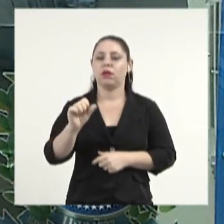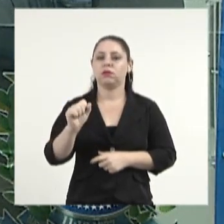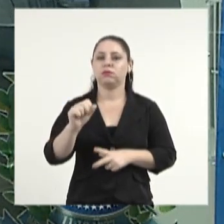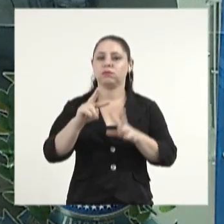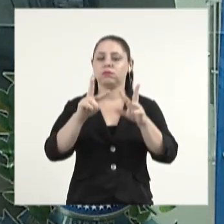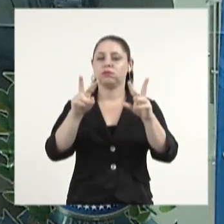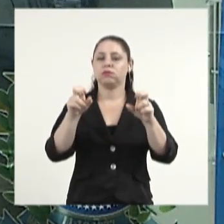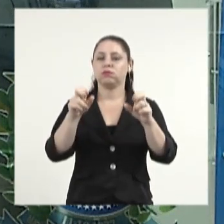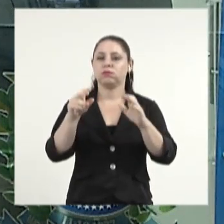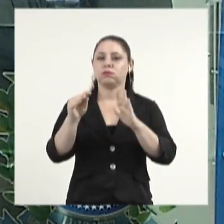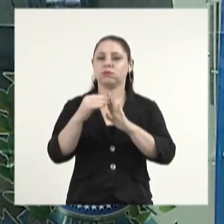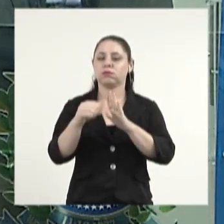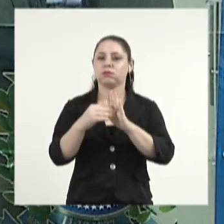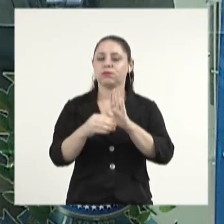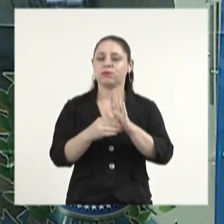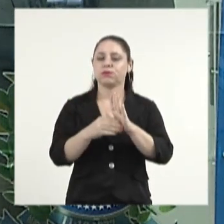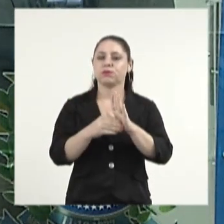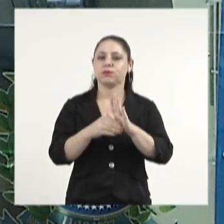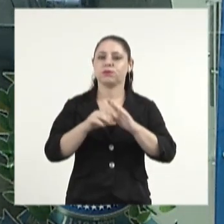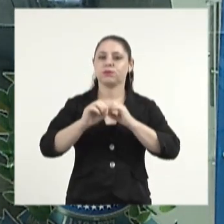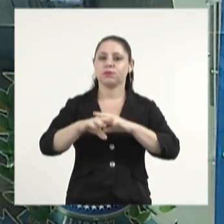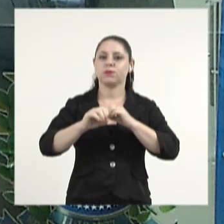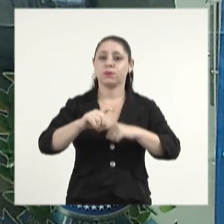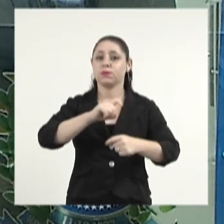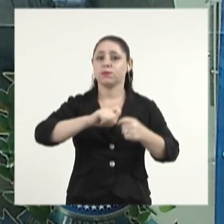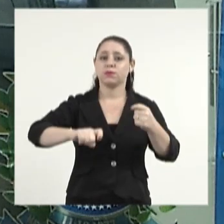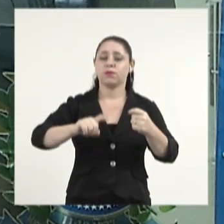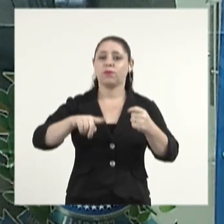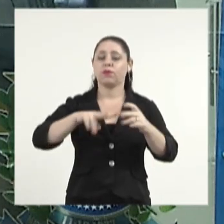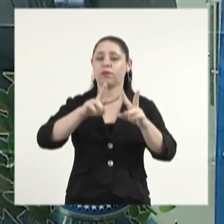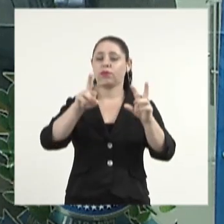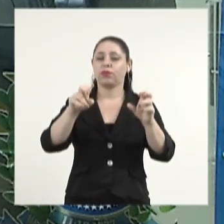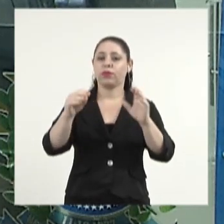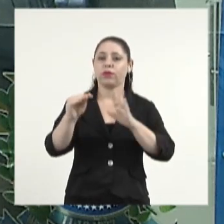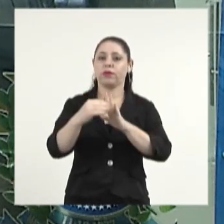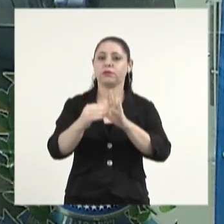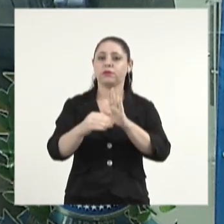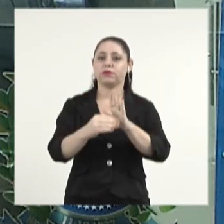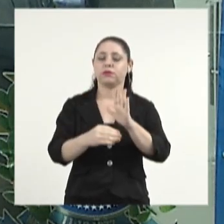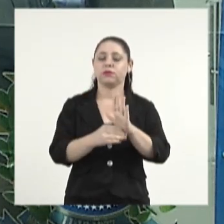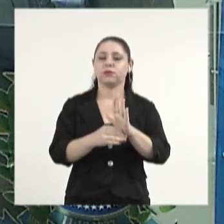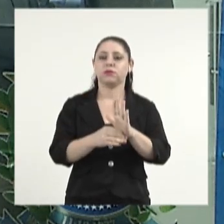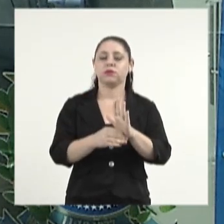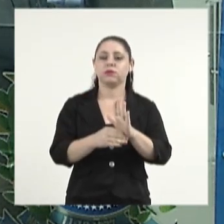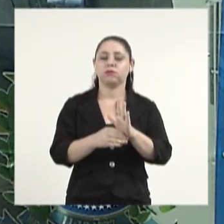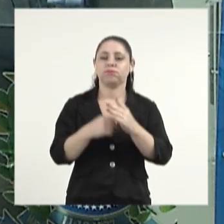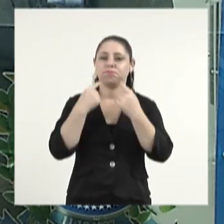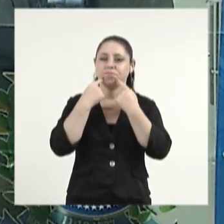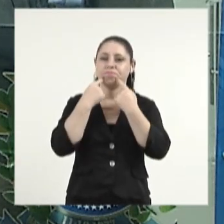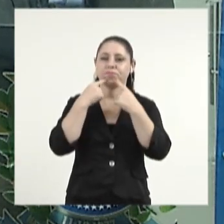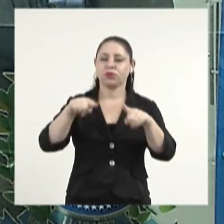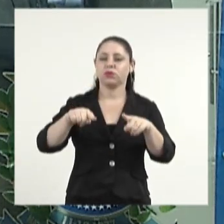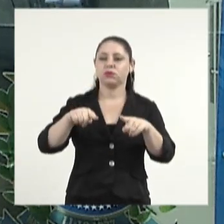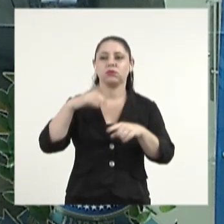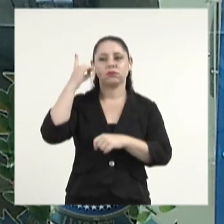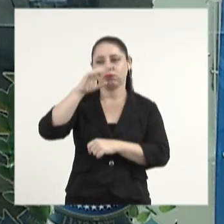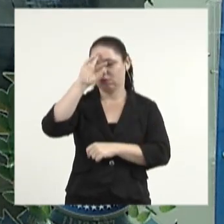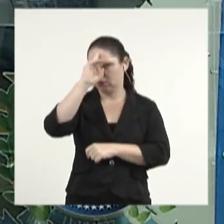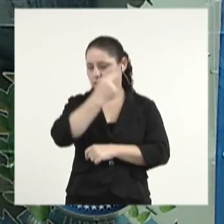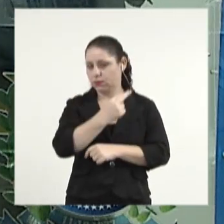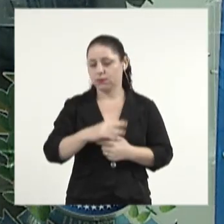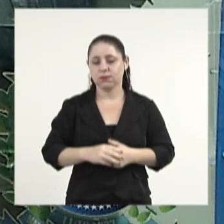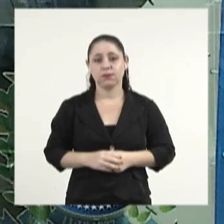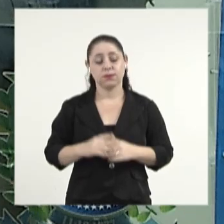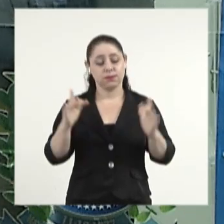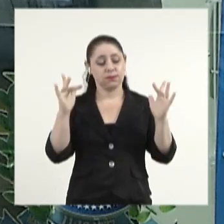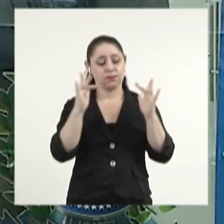a abordagem sobre a educação sexual, que é um dos tópicos desse livro, essa abordagem foi criticada pelo deputado Rinaldo Modesto e,